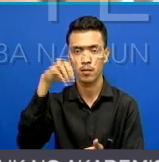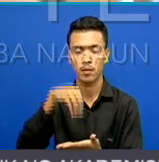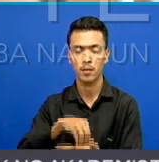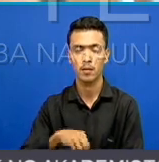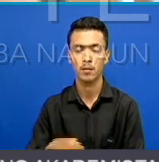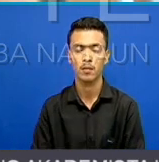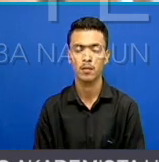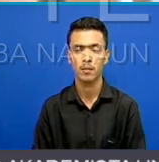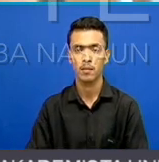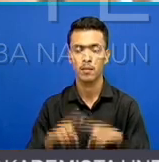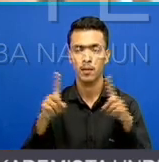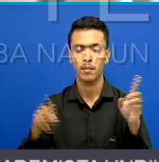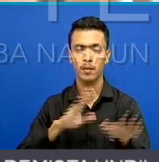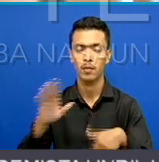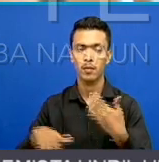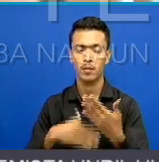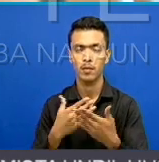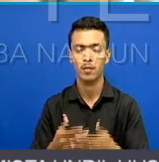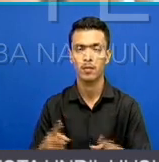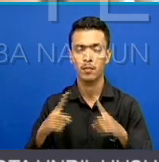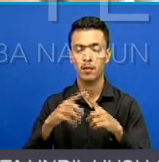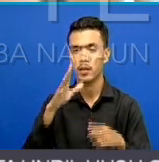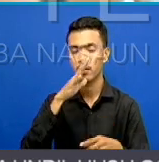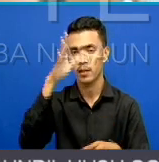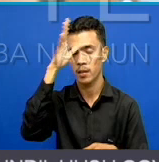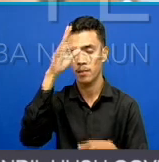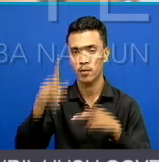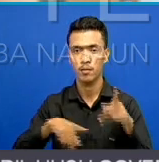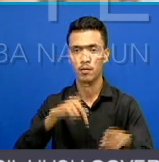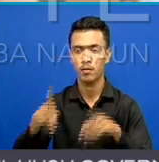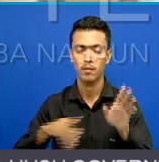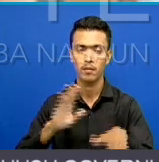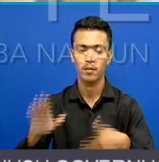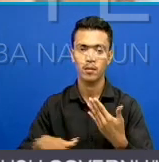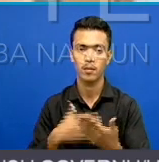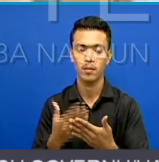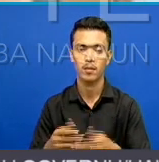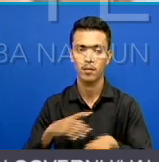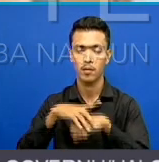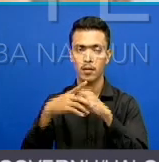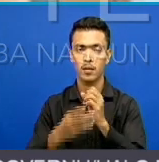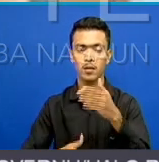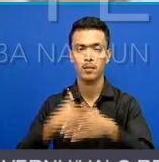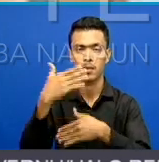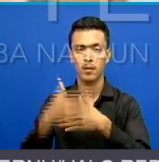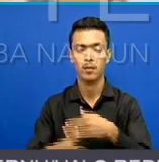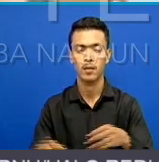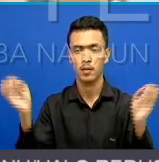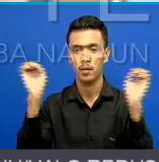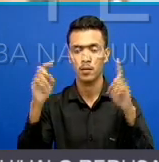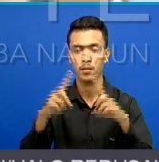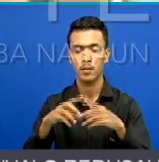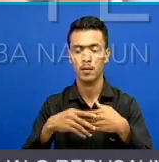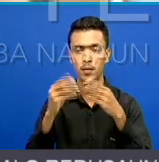baú. Mas bem, boto todo fila fali ba inanaman, ba povo toma, ba ita toma. Rai de nesse baú lá o estambadit